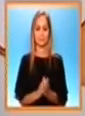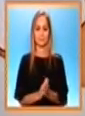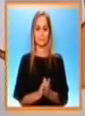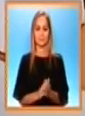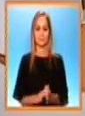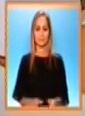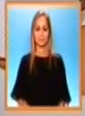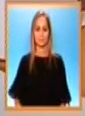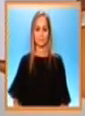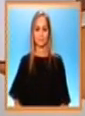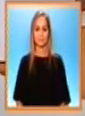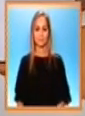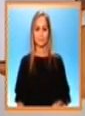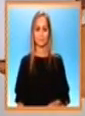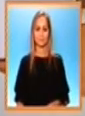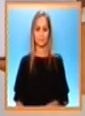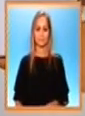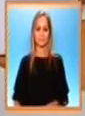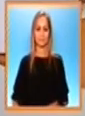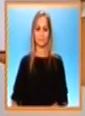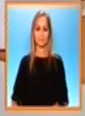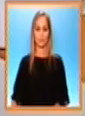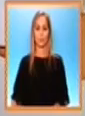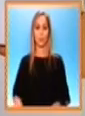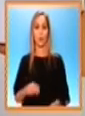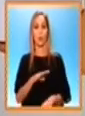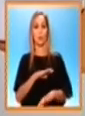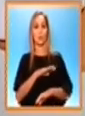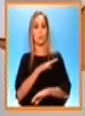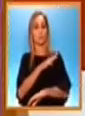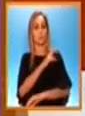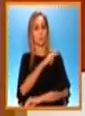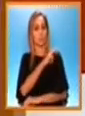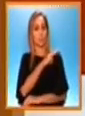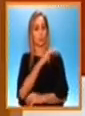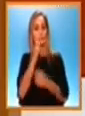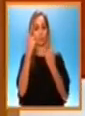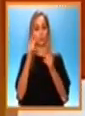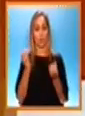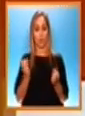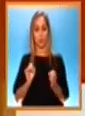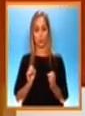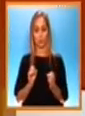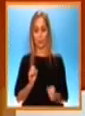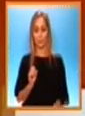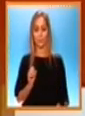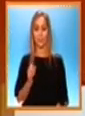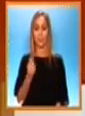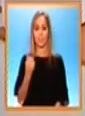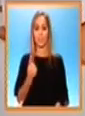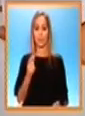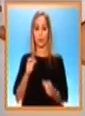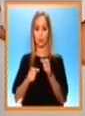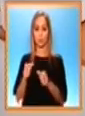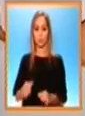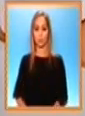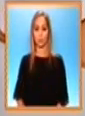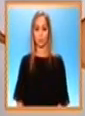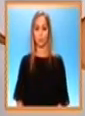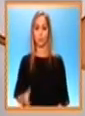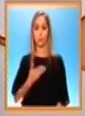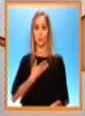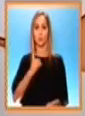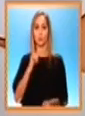O nosso diretor musical não está? Não está, o Nuno. O nosso Nem Nuno. Também mas... alguns membros do elenco, não é? E o Diogo Leite. O Diogo também